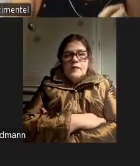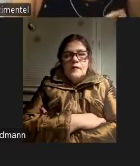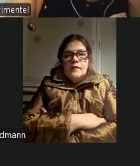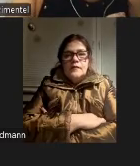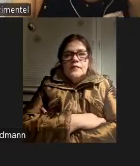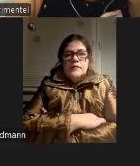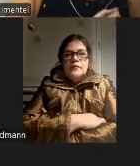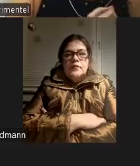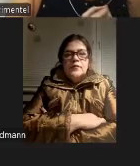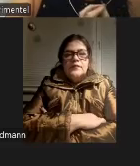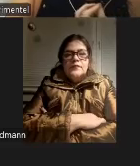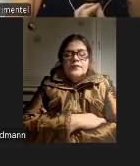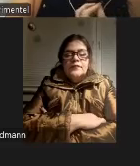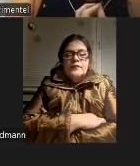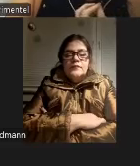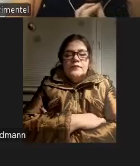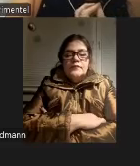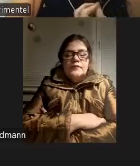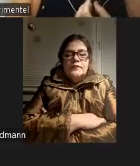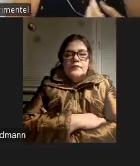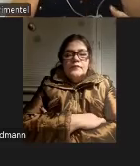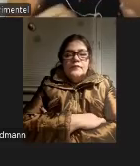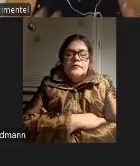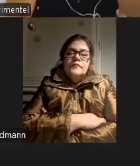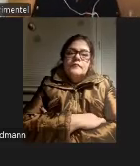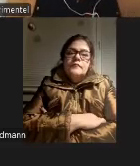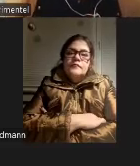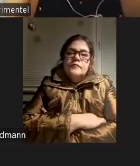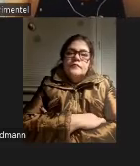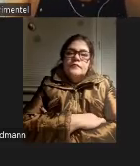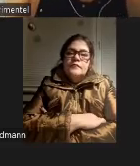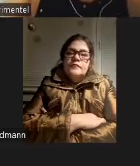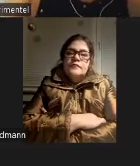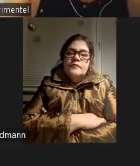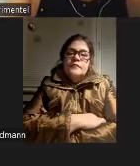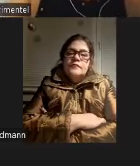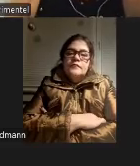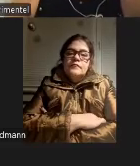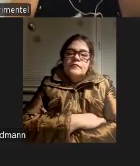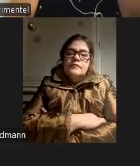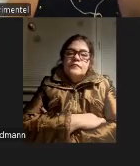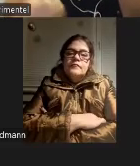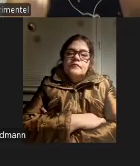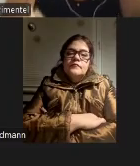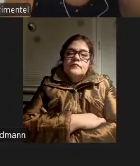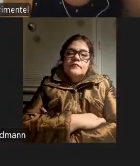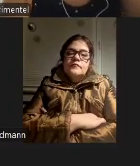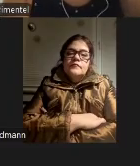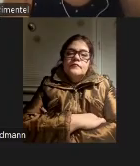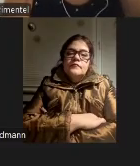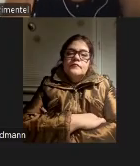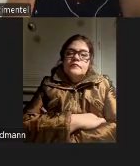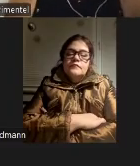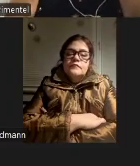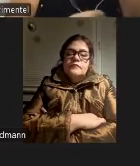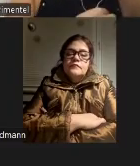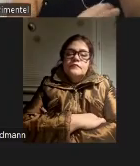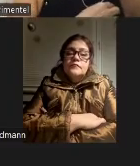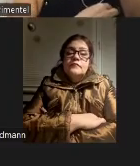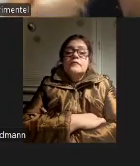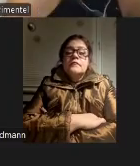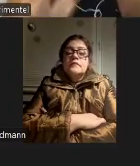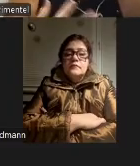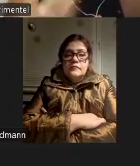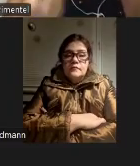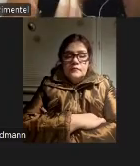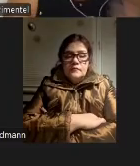que eu comento, que a gente vive tentando vencer o sono como se isso fosse assim uma grande vitória, né? Como se